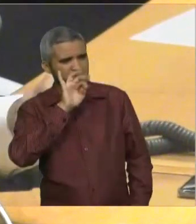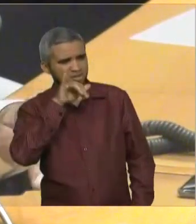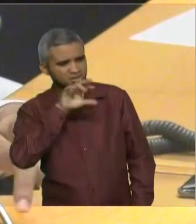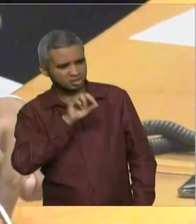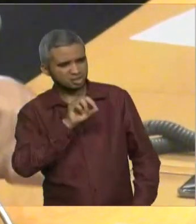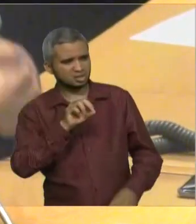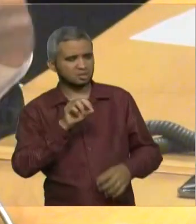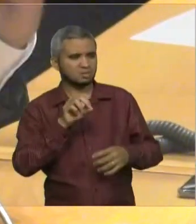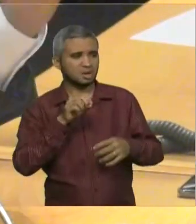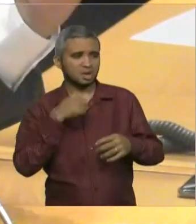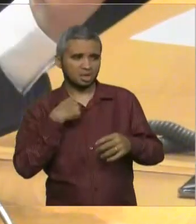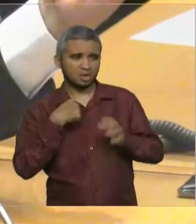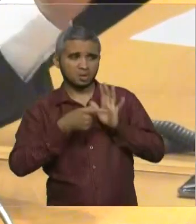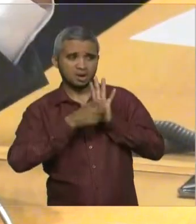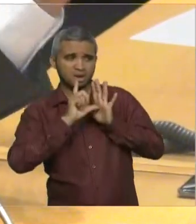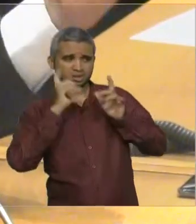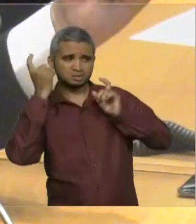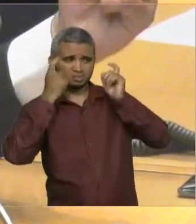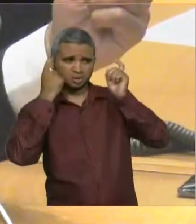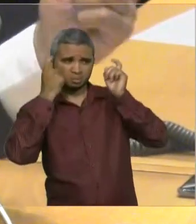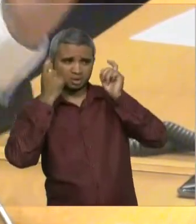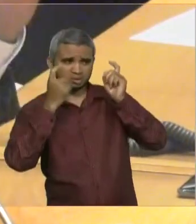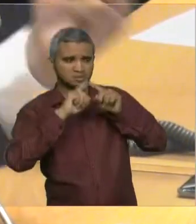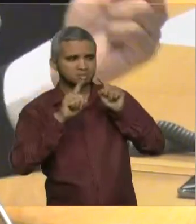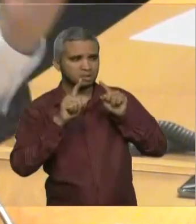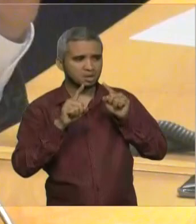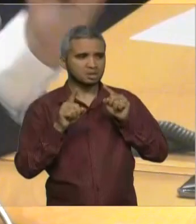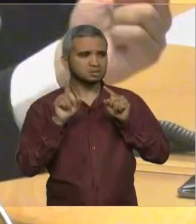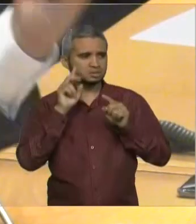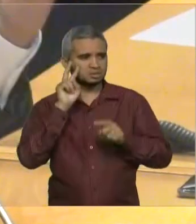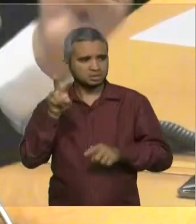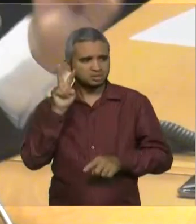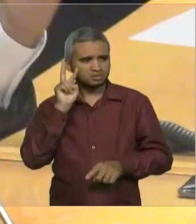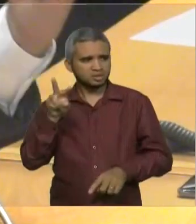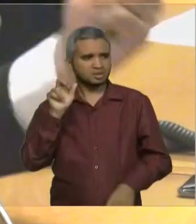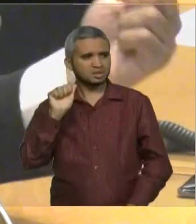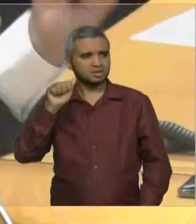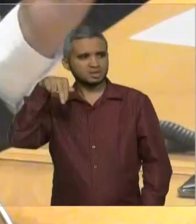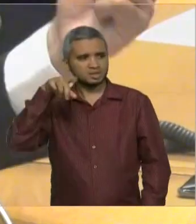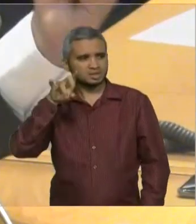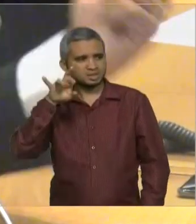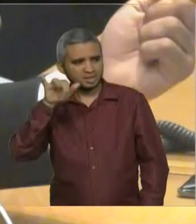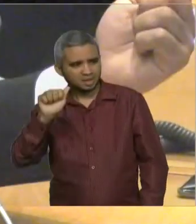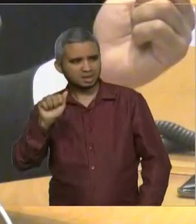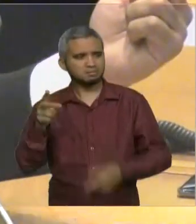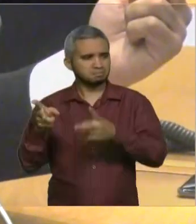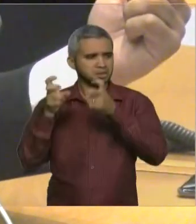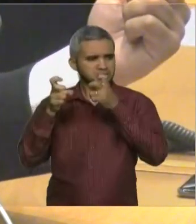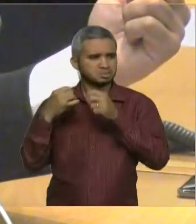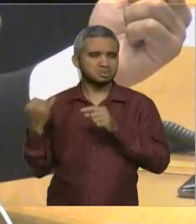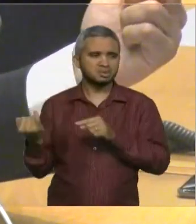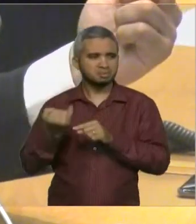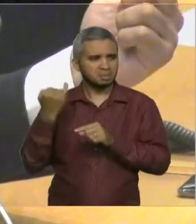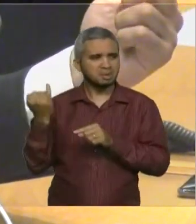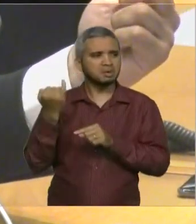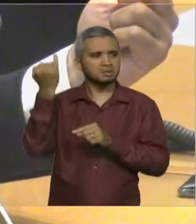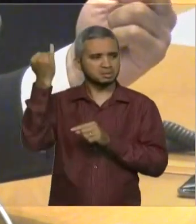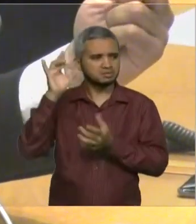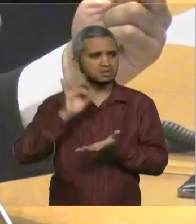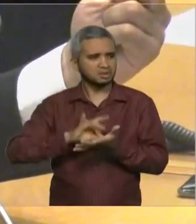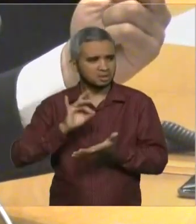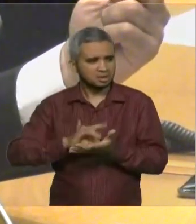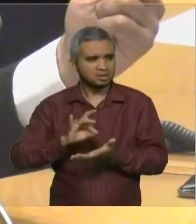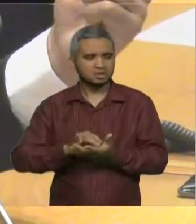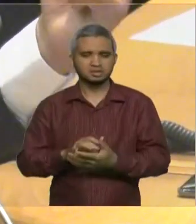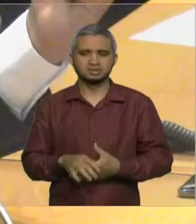eu sei a importância que tem exatamente a Andréia estar sentada na mesa diretora da Assembleia Legislativa do Estado do Maranhão. Porque